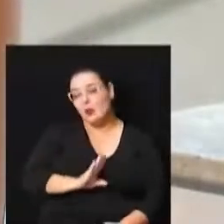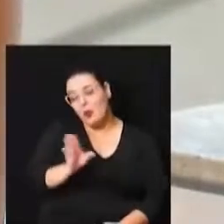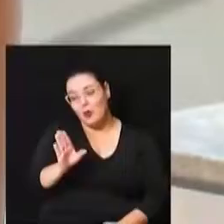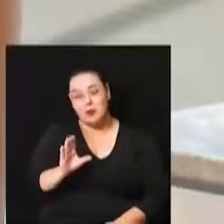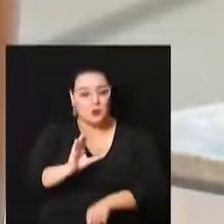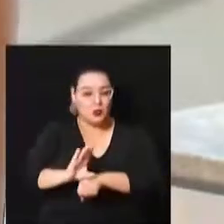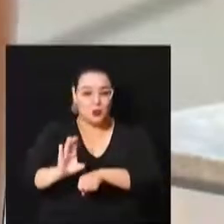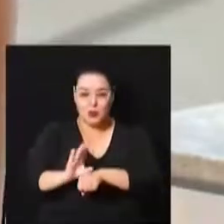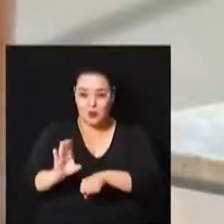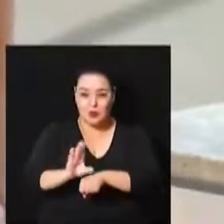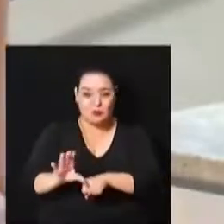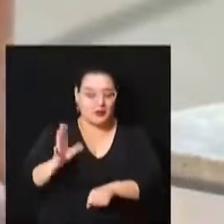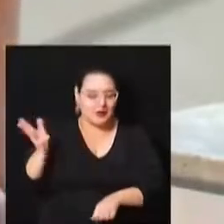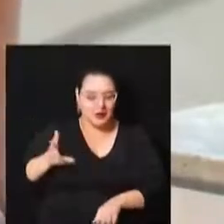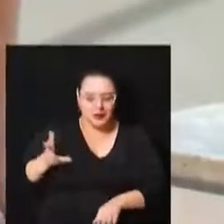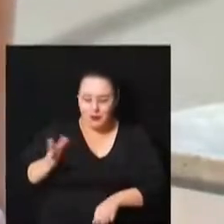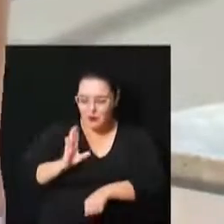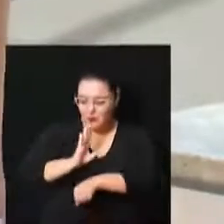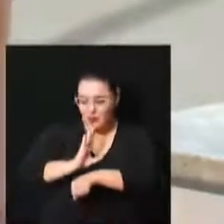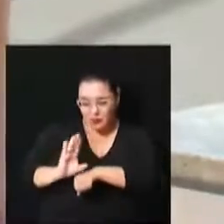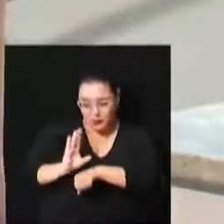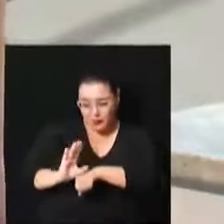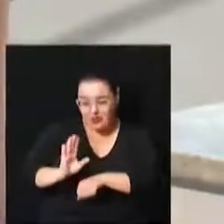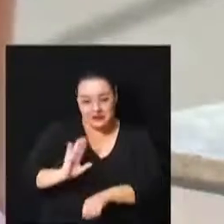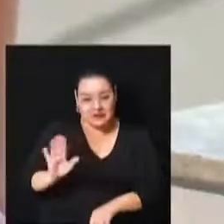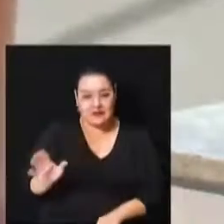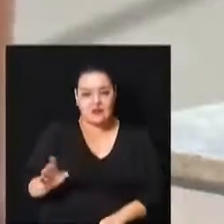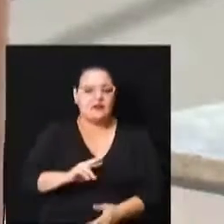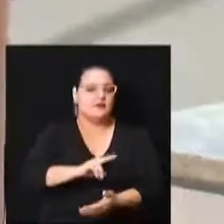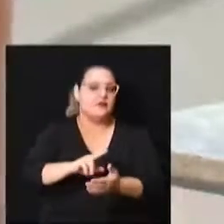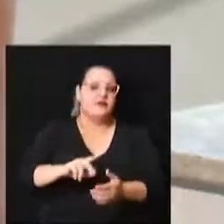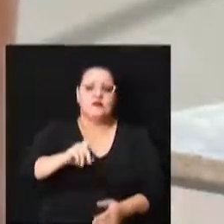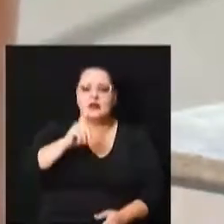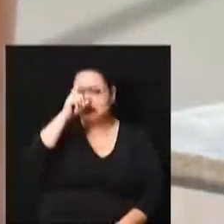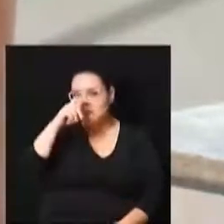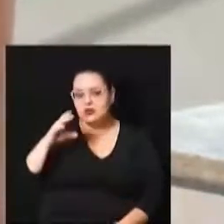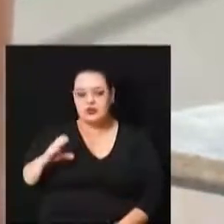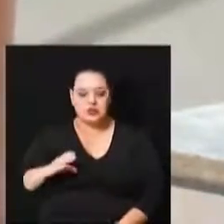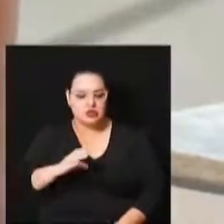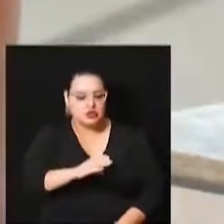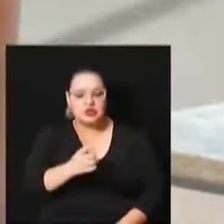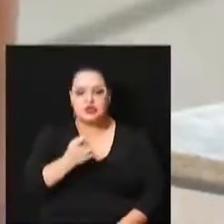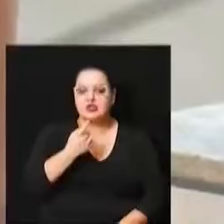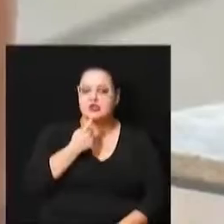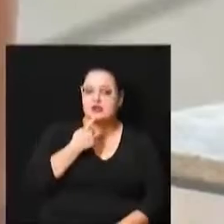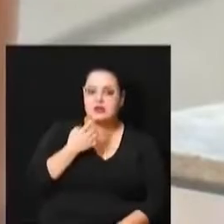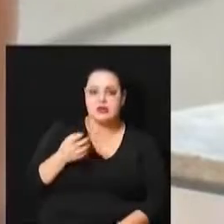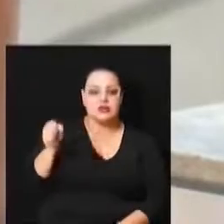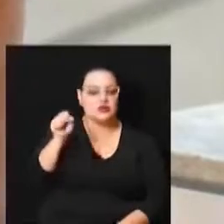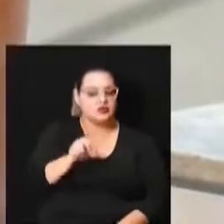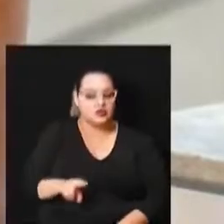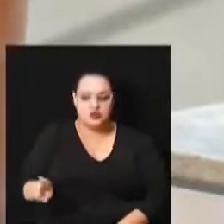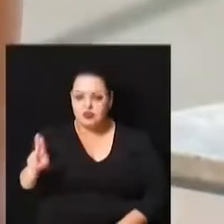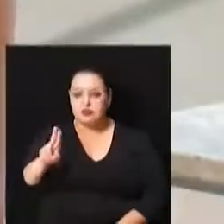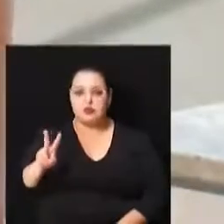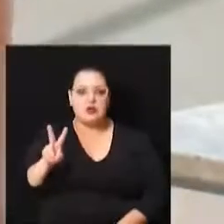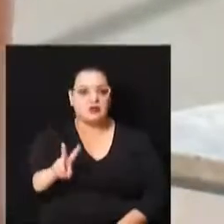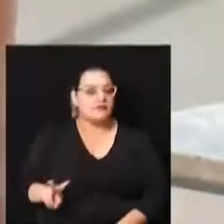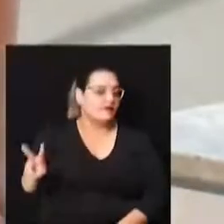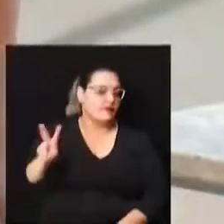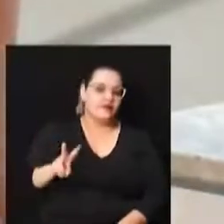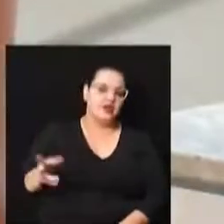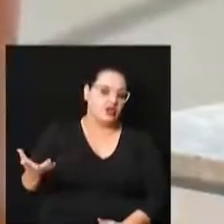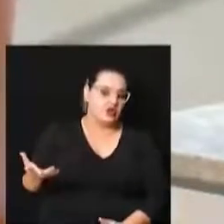de enfermagem. O estágio era em vários hospitais, em várias clínicas, de Campinas, de Sumaré, de